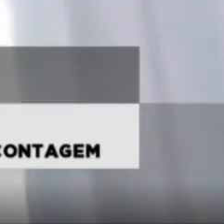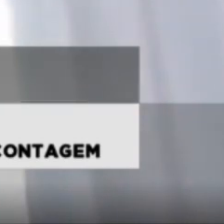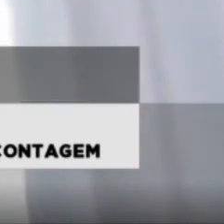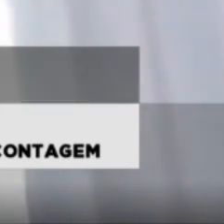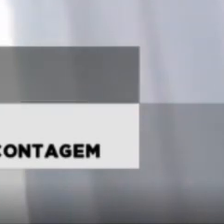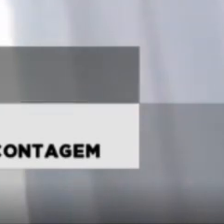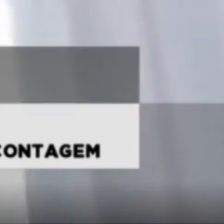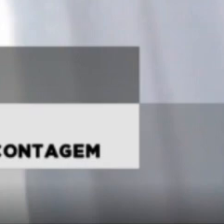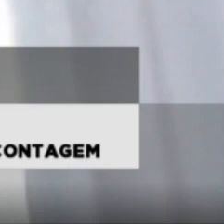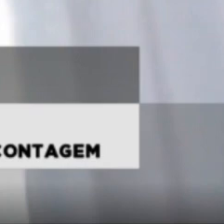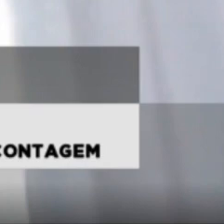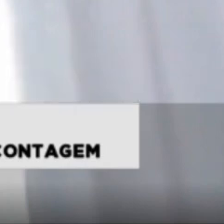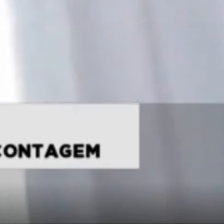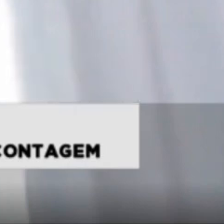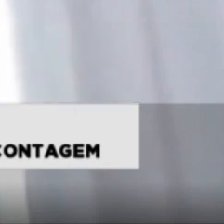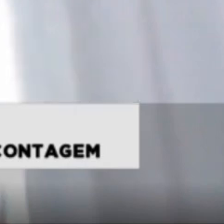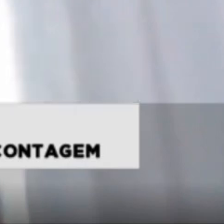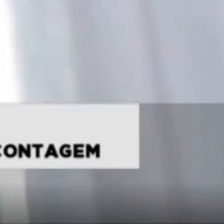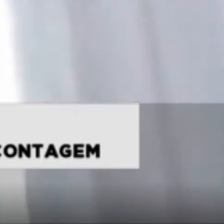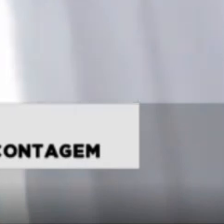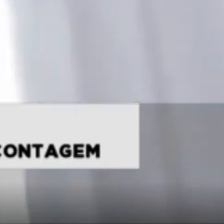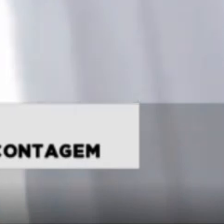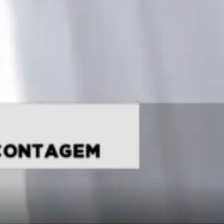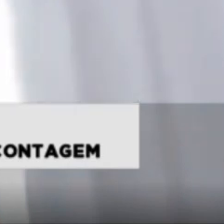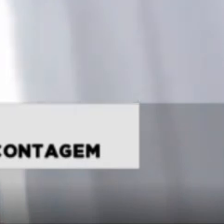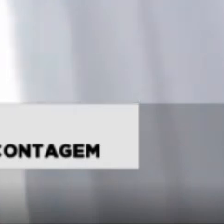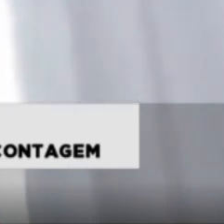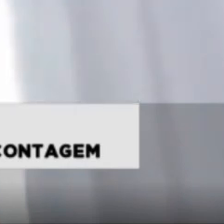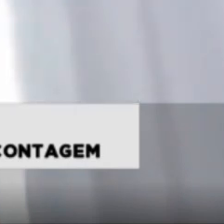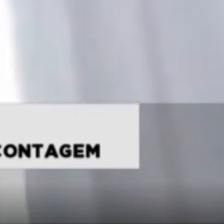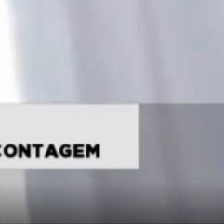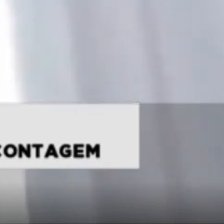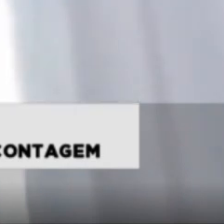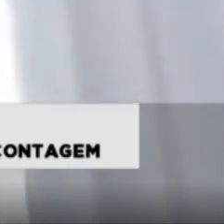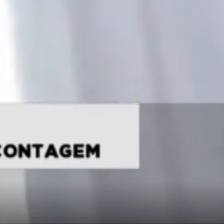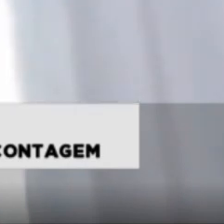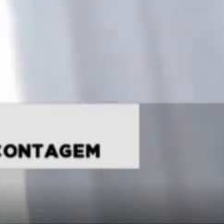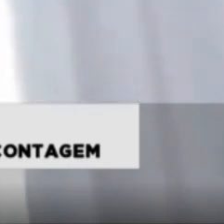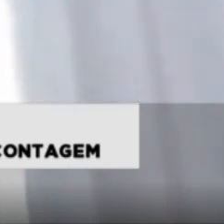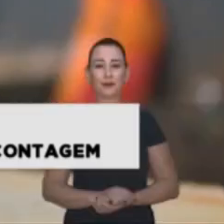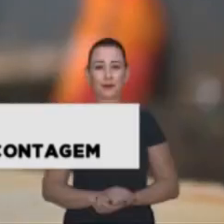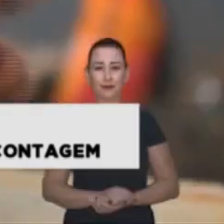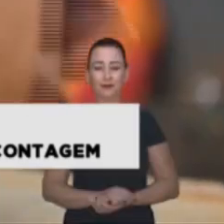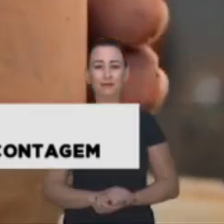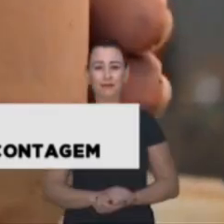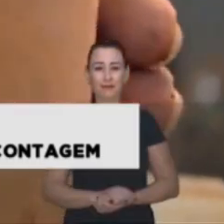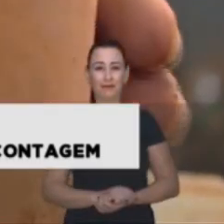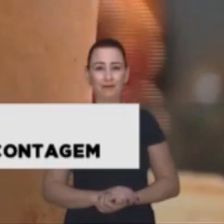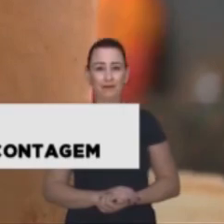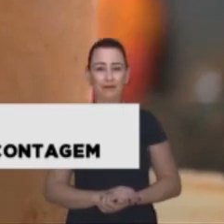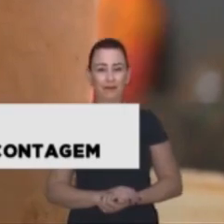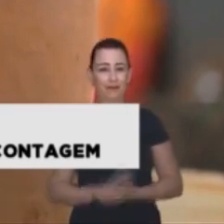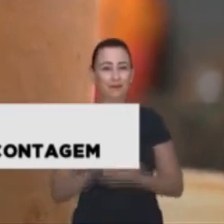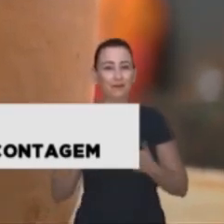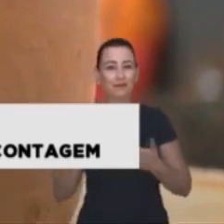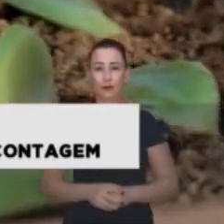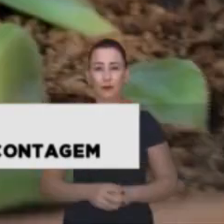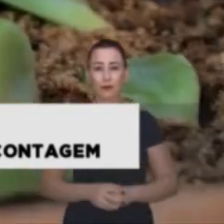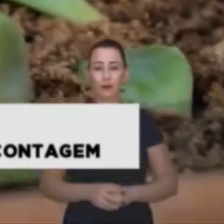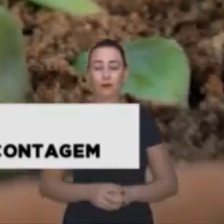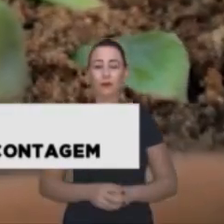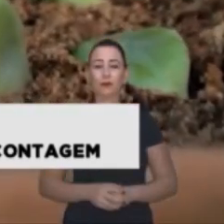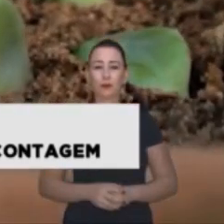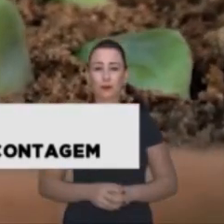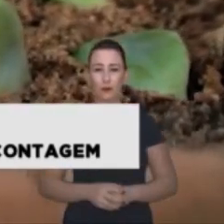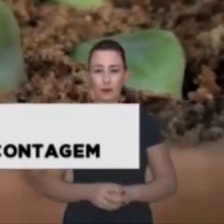pouca, tem que ir. Coisa boa lá em BH, que é a metrópole, onde que as coisas acontecem. Não, aqui também tem